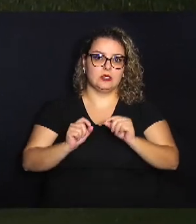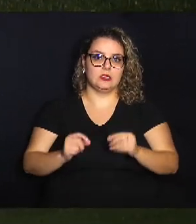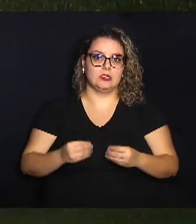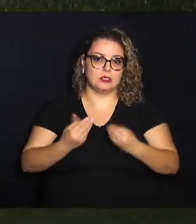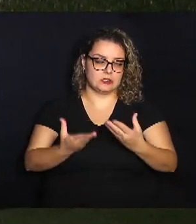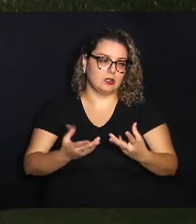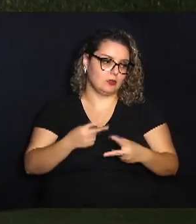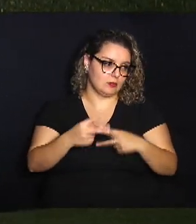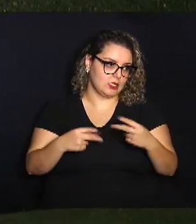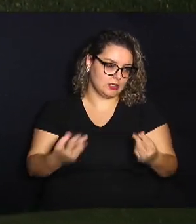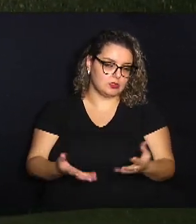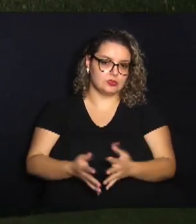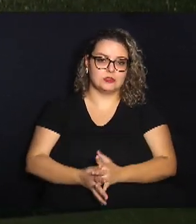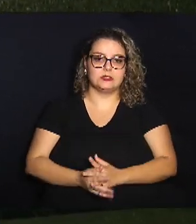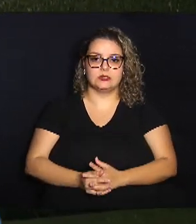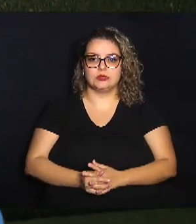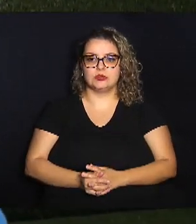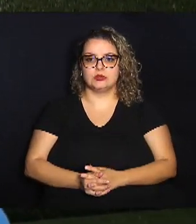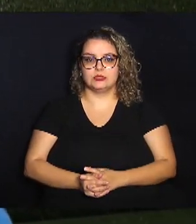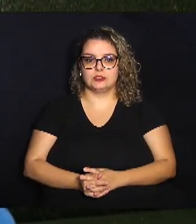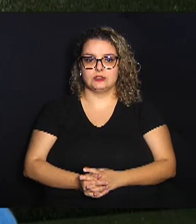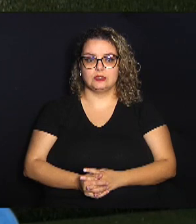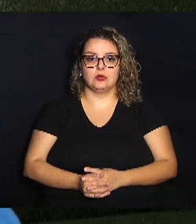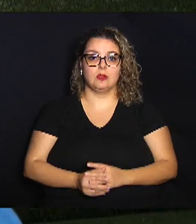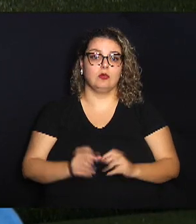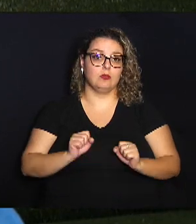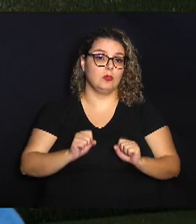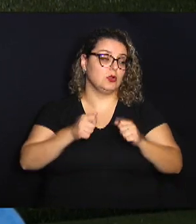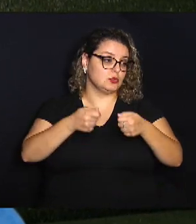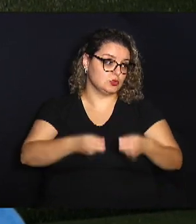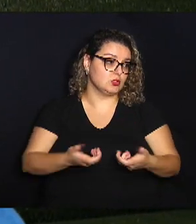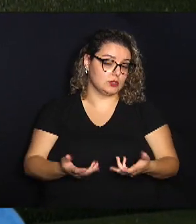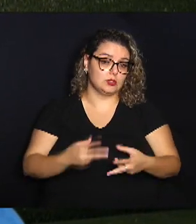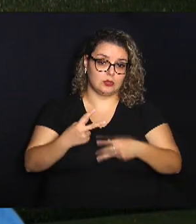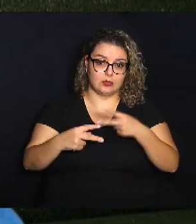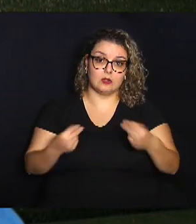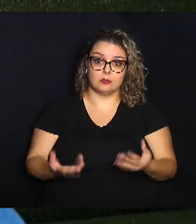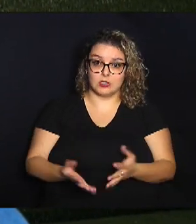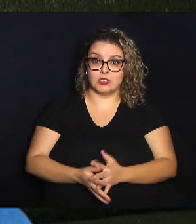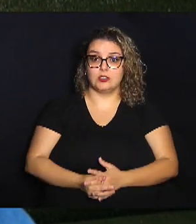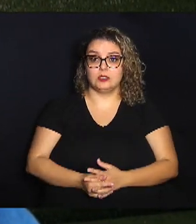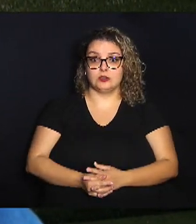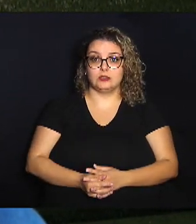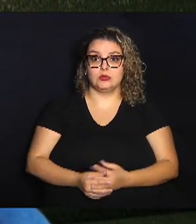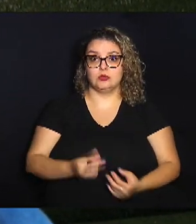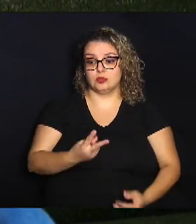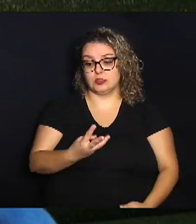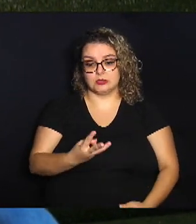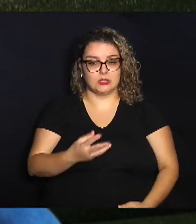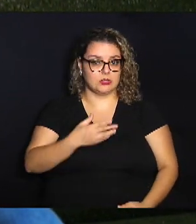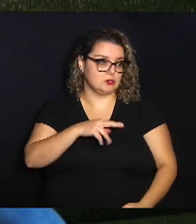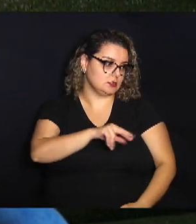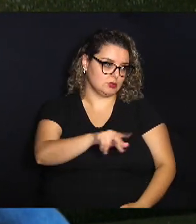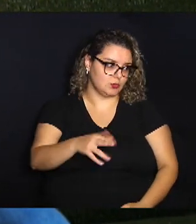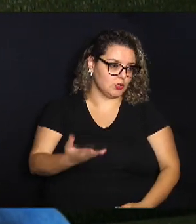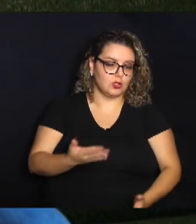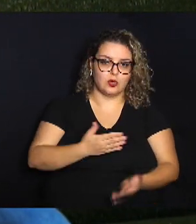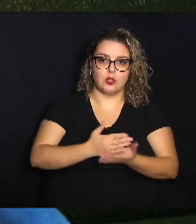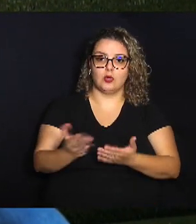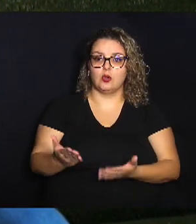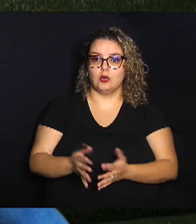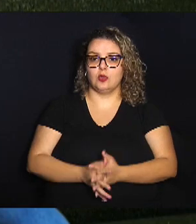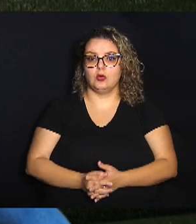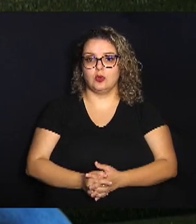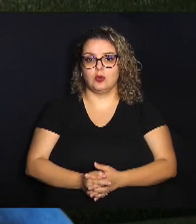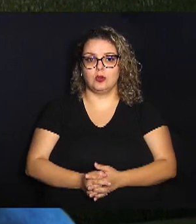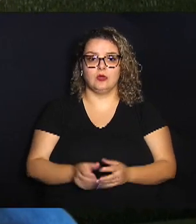né? Você pode consolidar isso num único presente, se tem 2, 3 irmãos. Começar já a